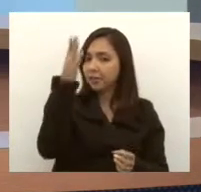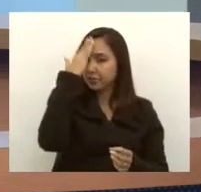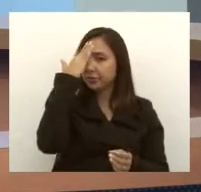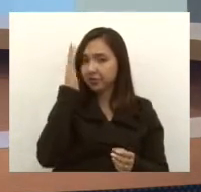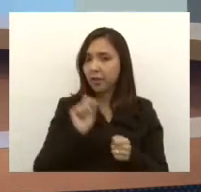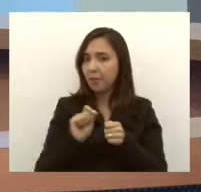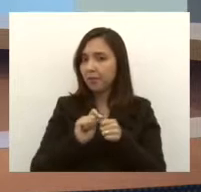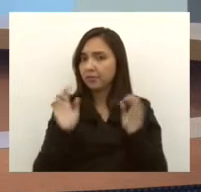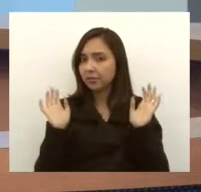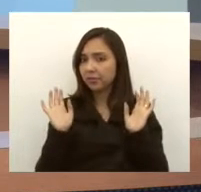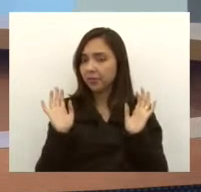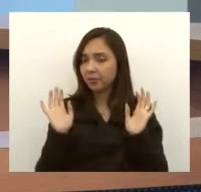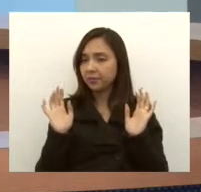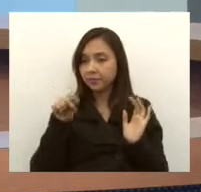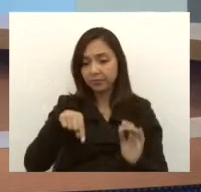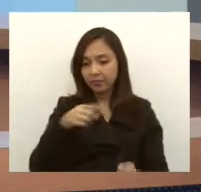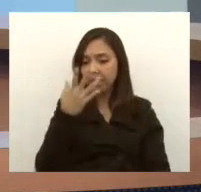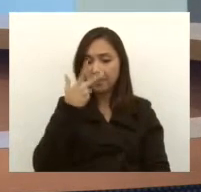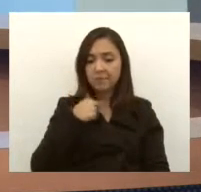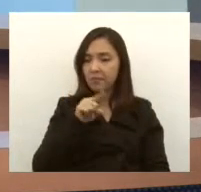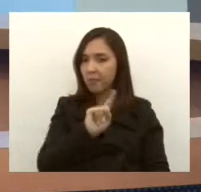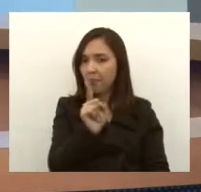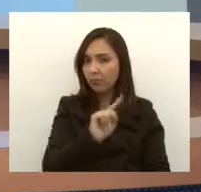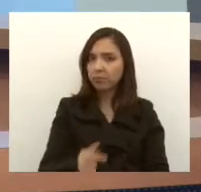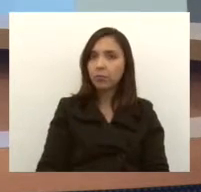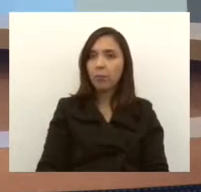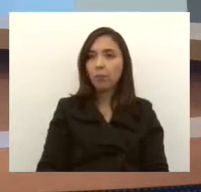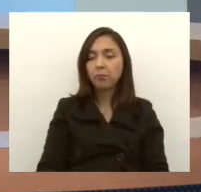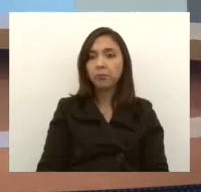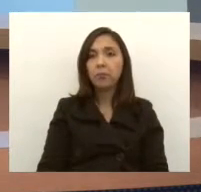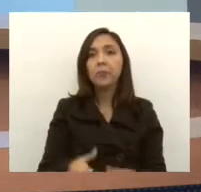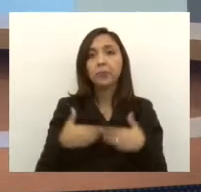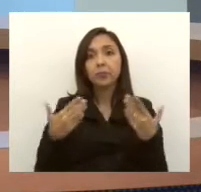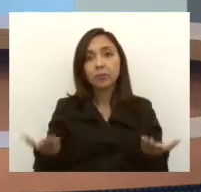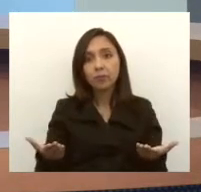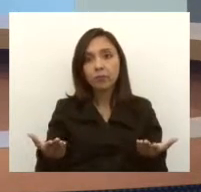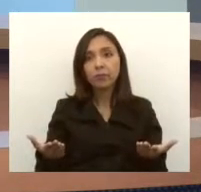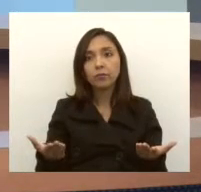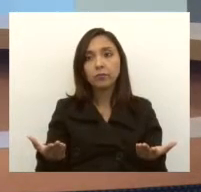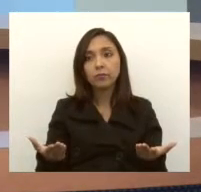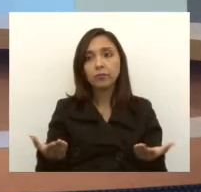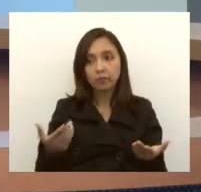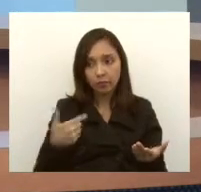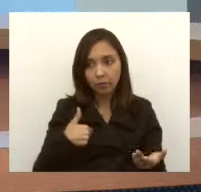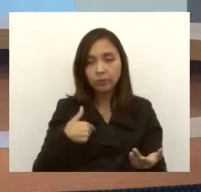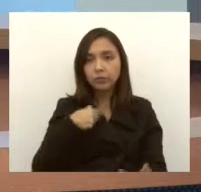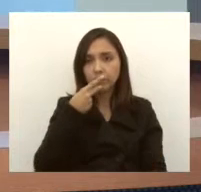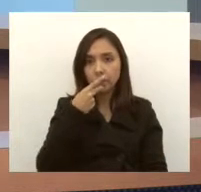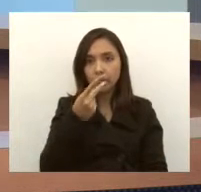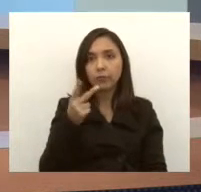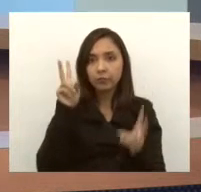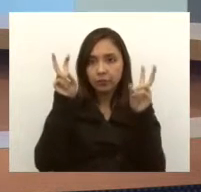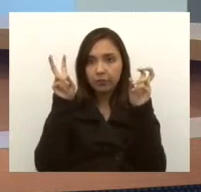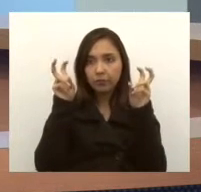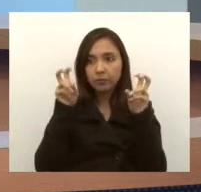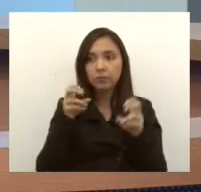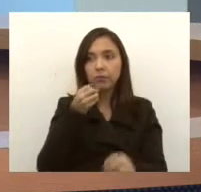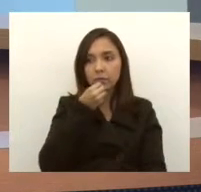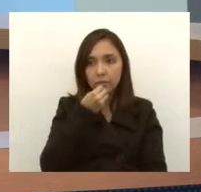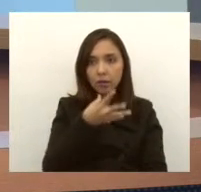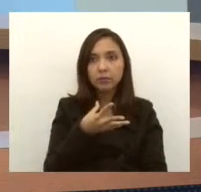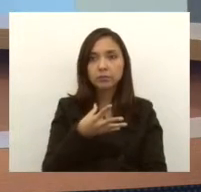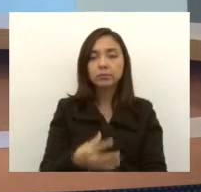faz. Aqui não tem criança. E agora, que bom que... E eu vou falar no assunto. Que